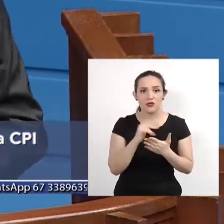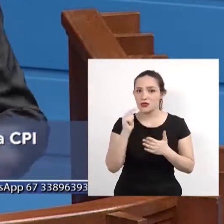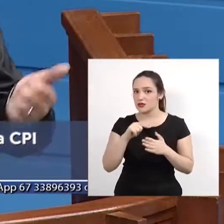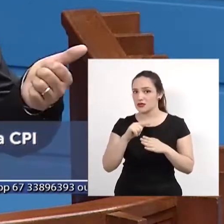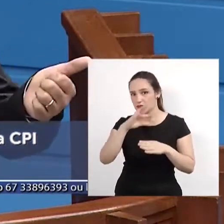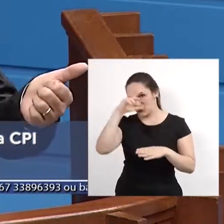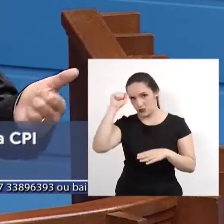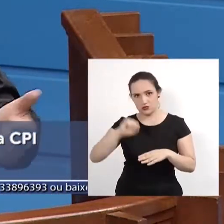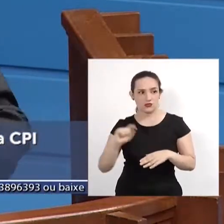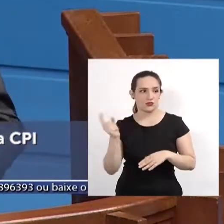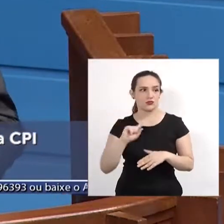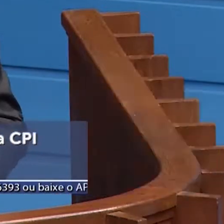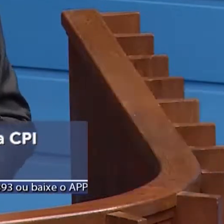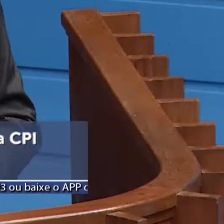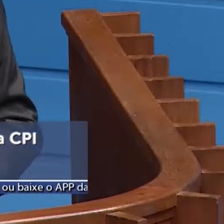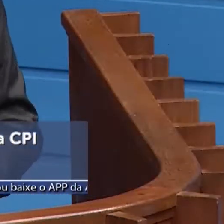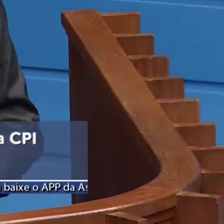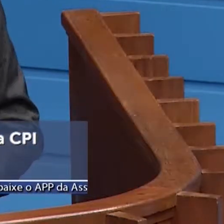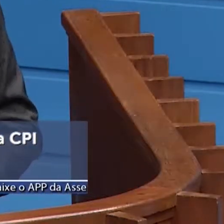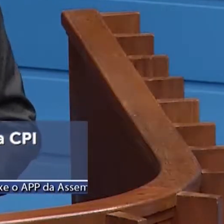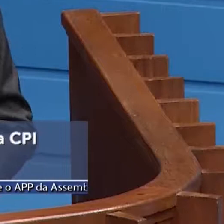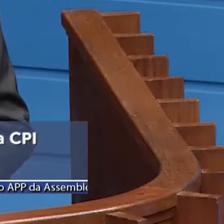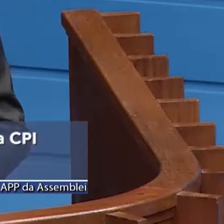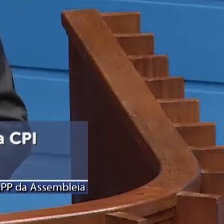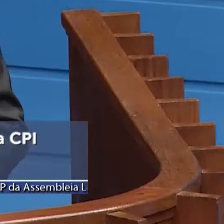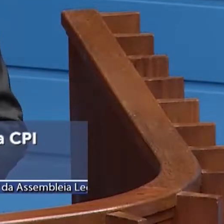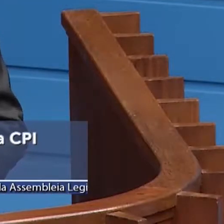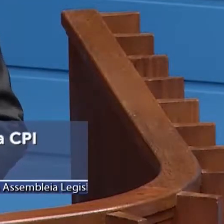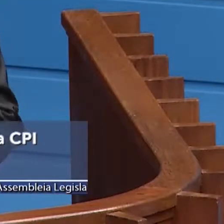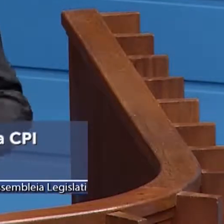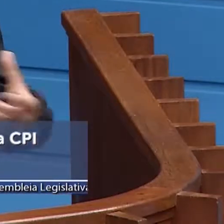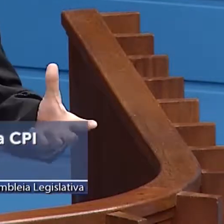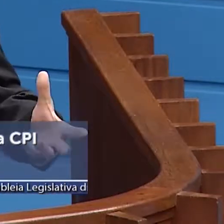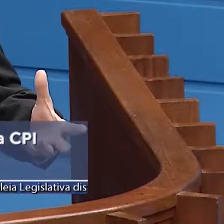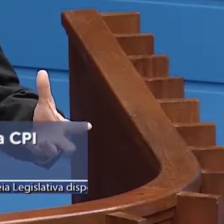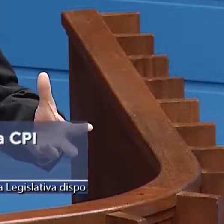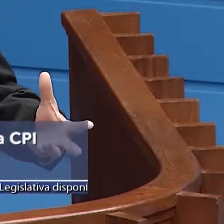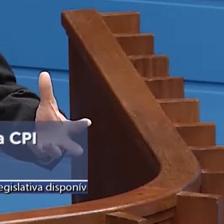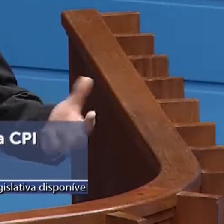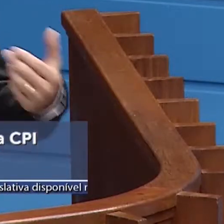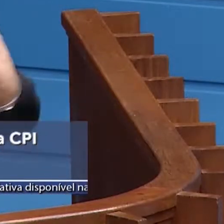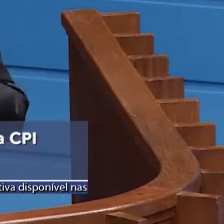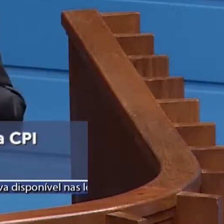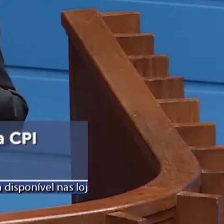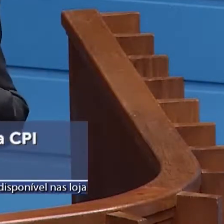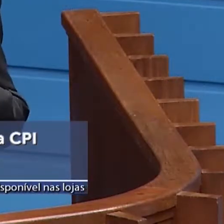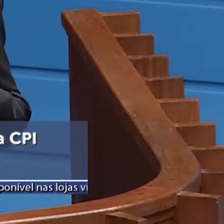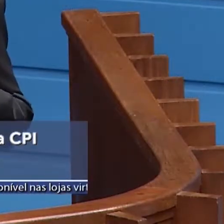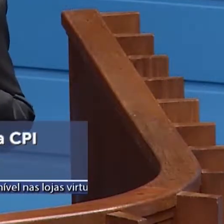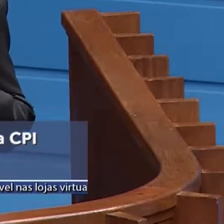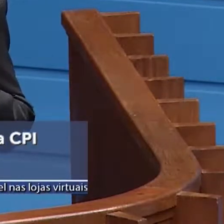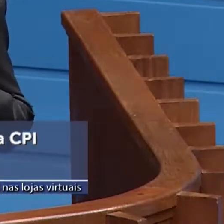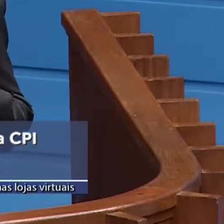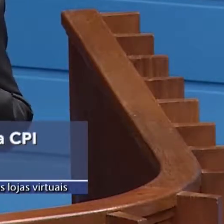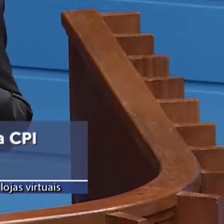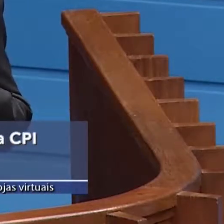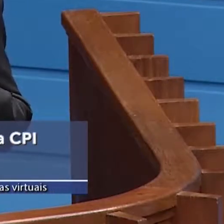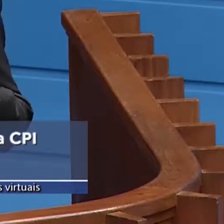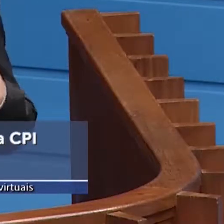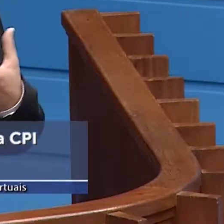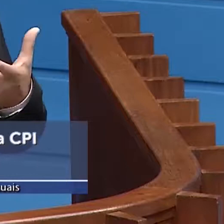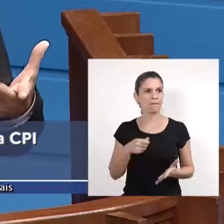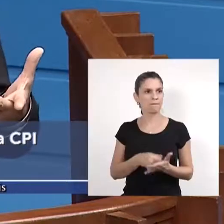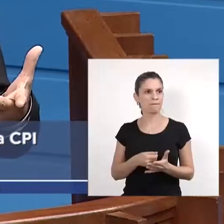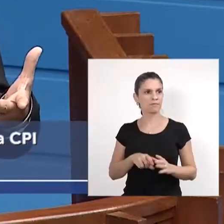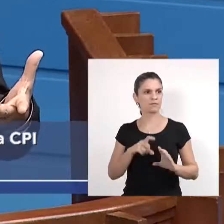Sul, que a própria Energisa diz que não pode fazer isso automaticamente, fica muito caro, e nós é que vamos pagar a conta.